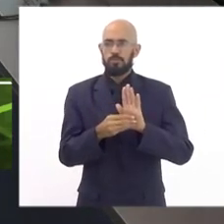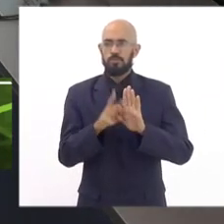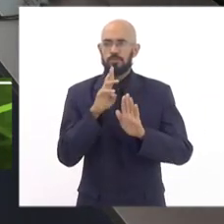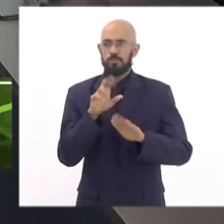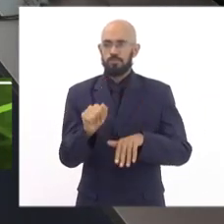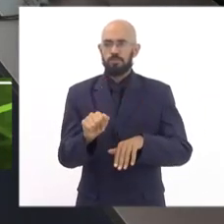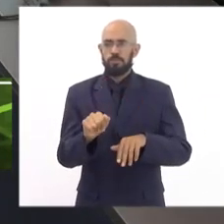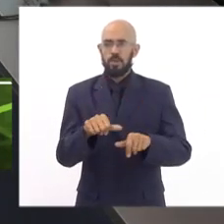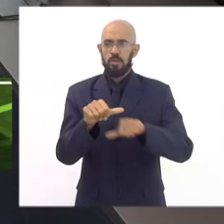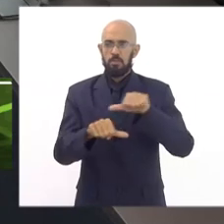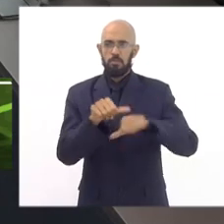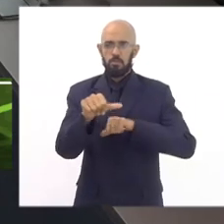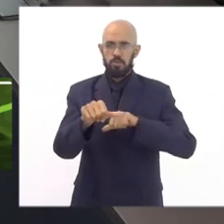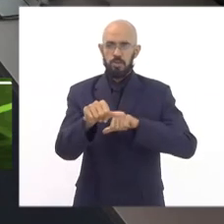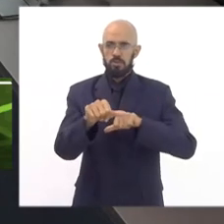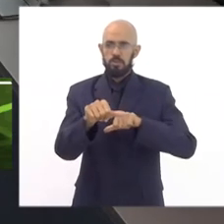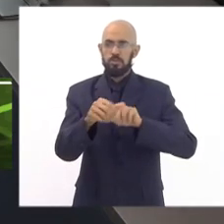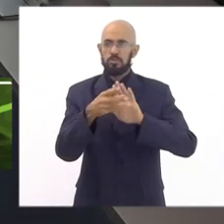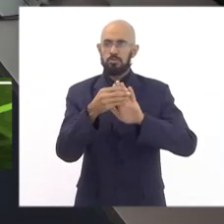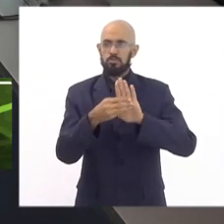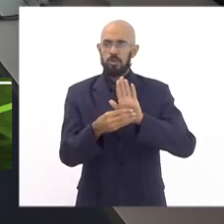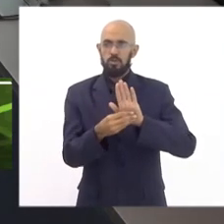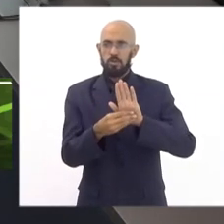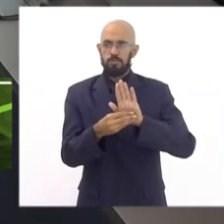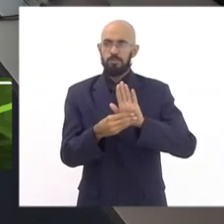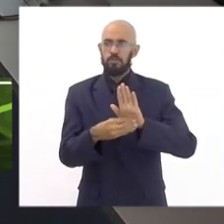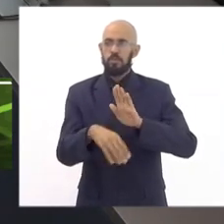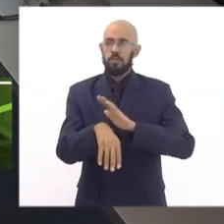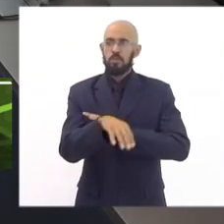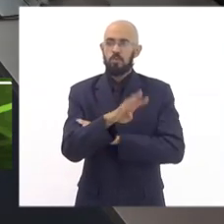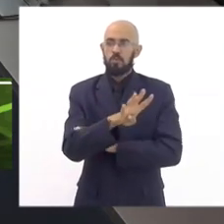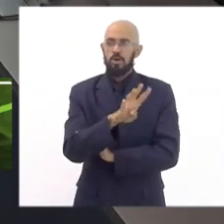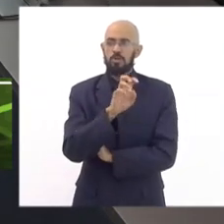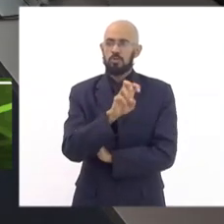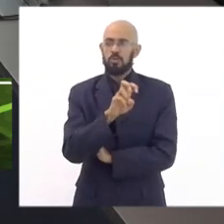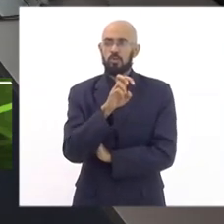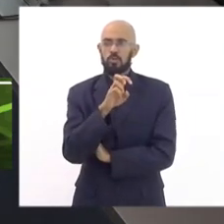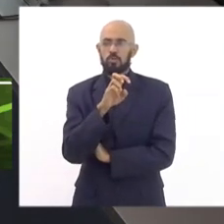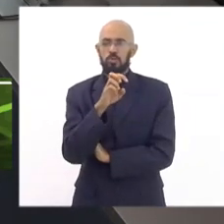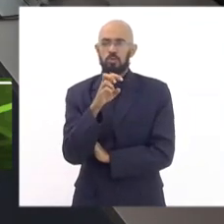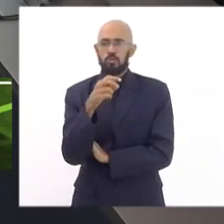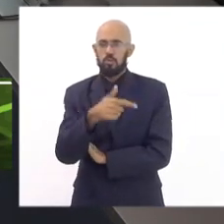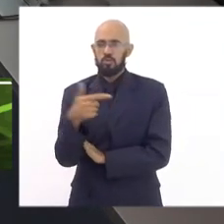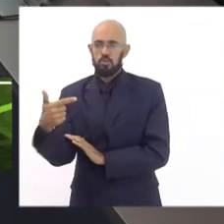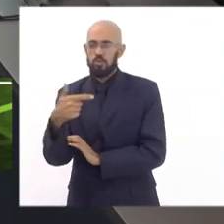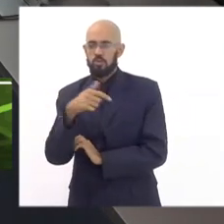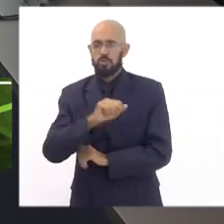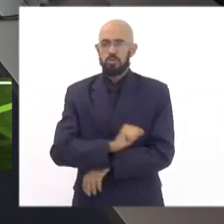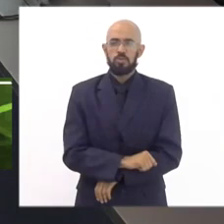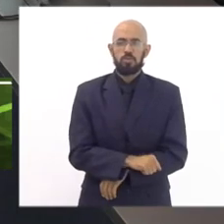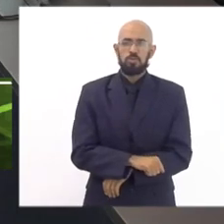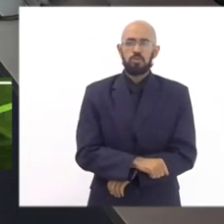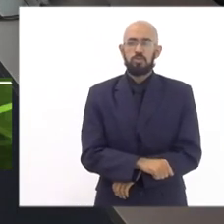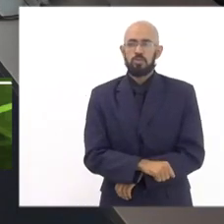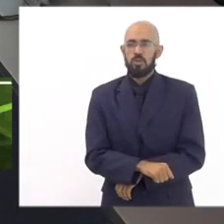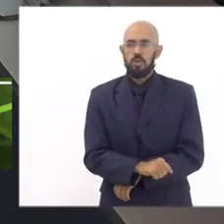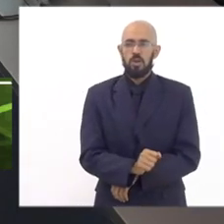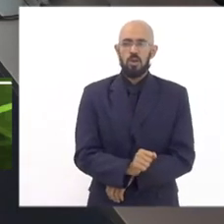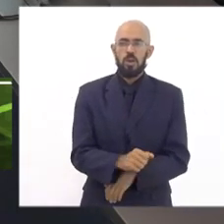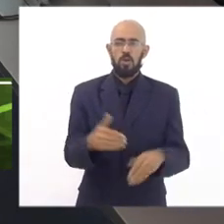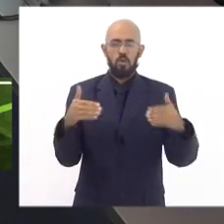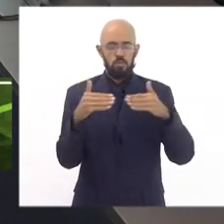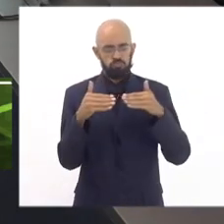Não, é inversão de pauta, é um pedido de inversão. Projeto de lei 4522, 2021, autoria do deputado Carlos Mink e Rubens Montempo. O parecer é